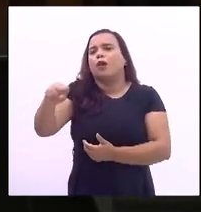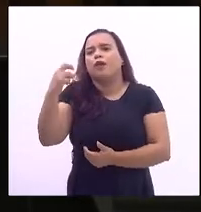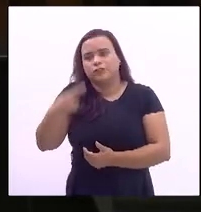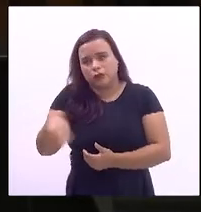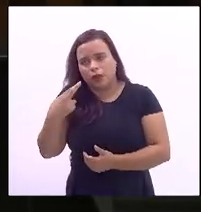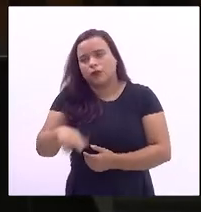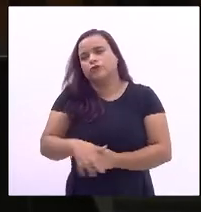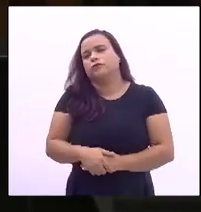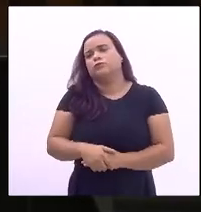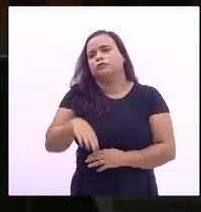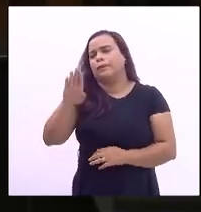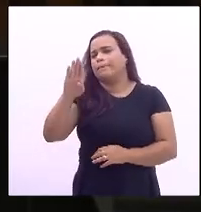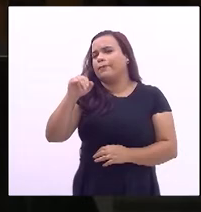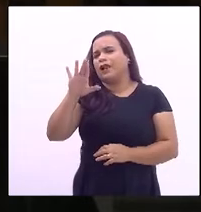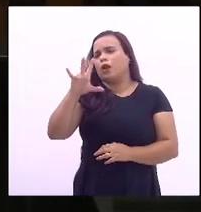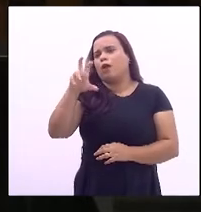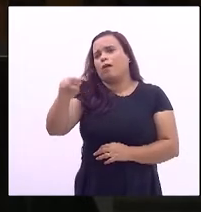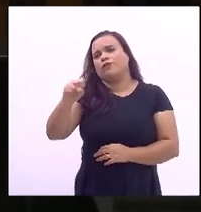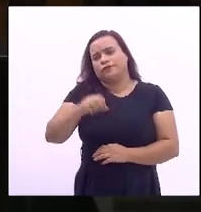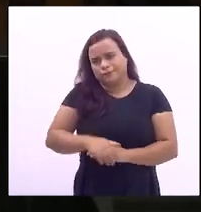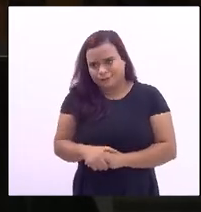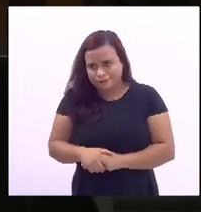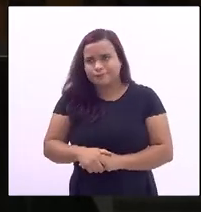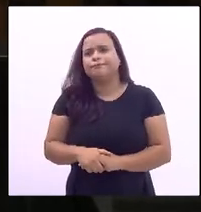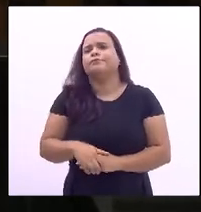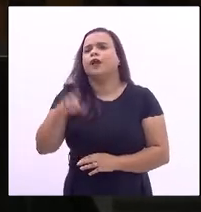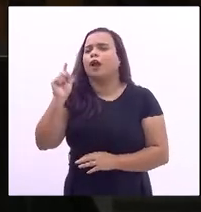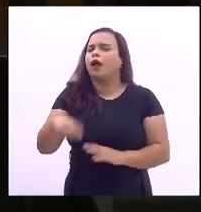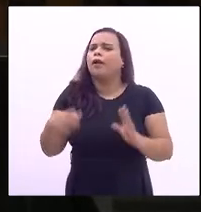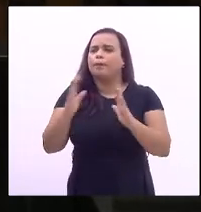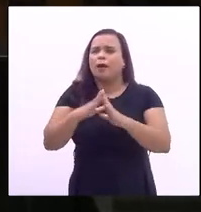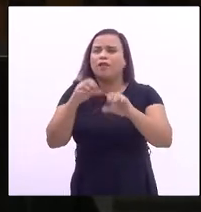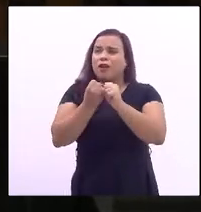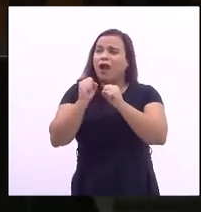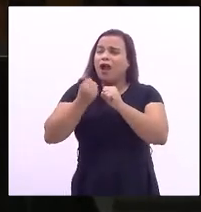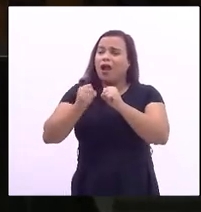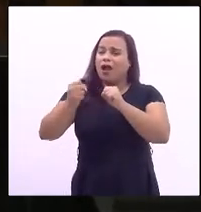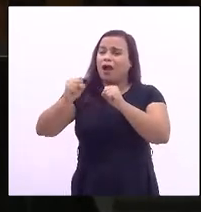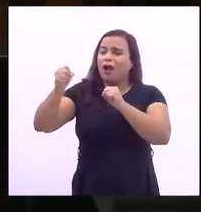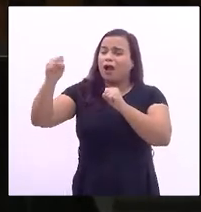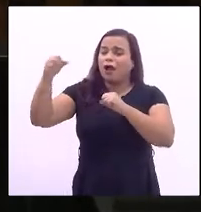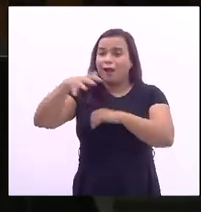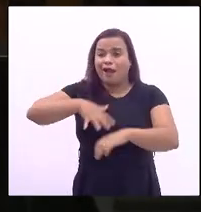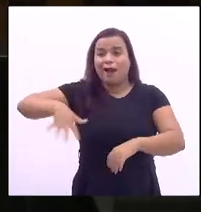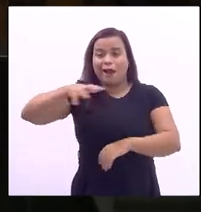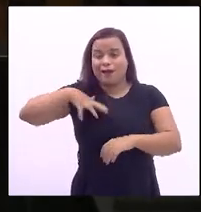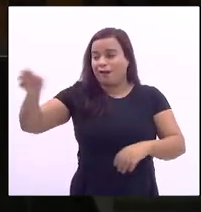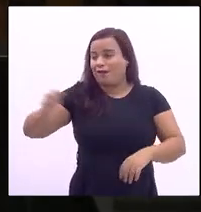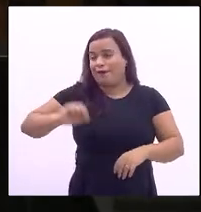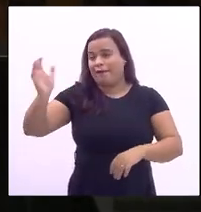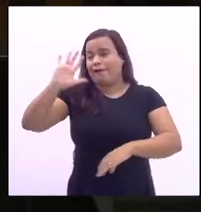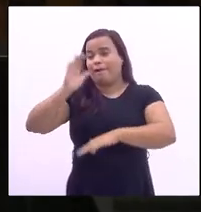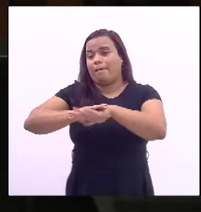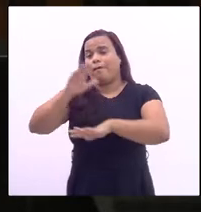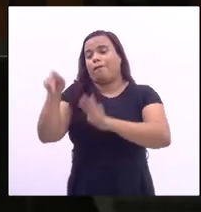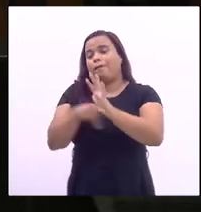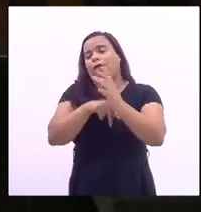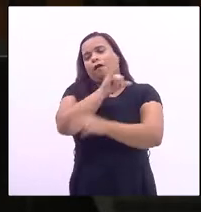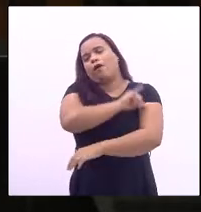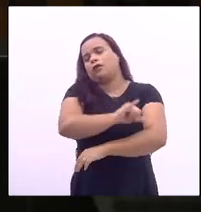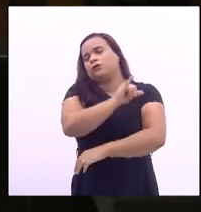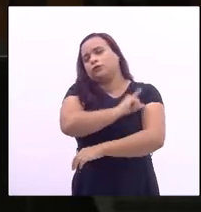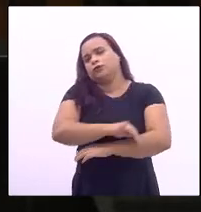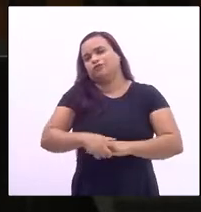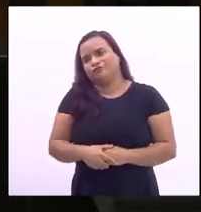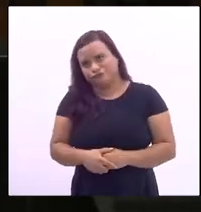reais bilhões é um pão imóvel enorme numa das áreas mais caras do Rio de Janeiro